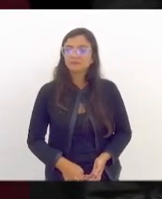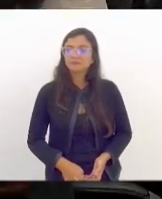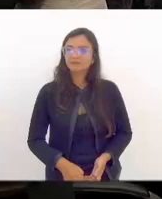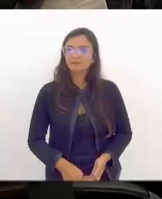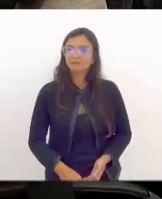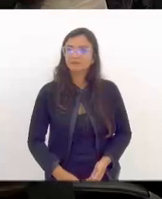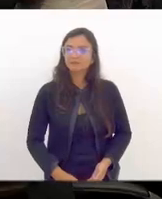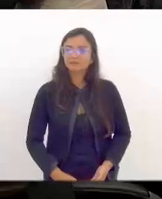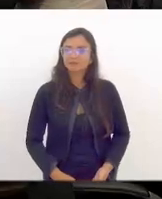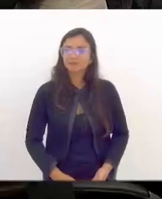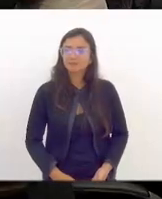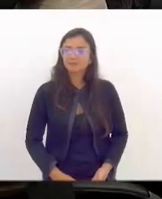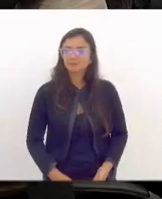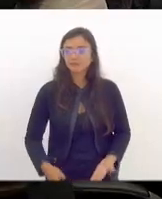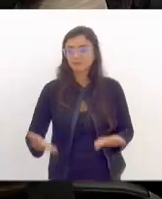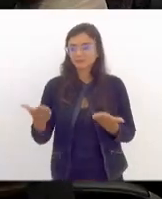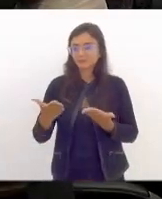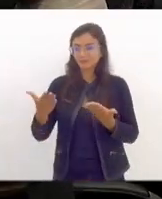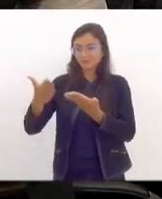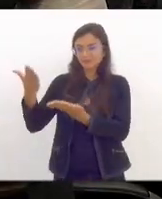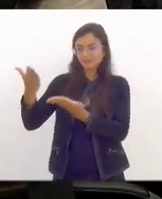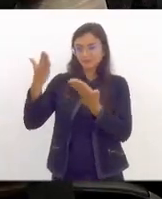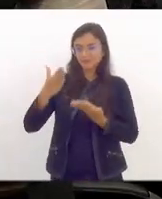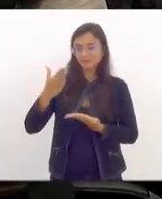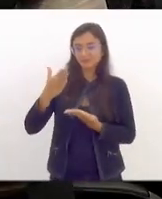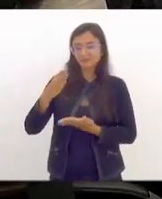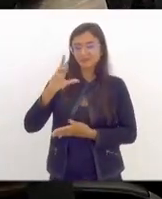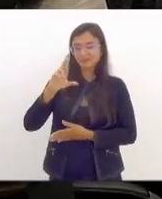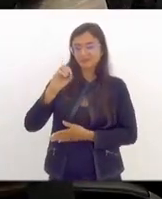vem para cá agora receber seu prêmio rolê carioca